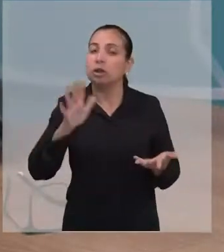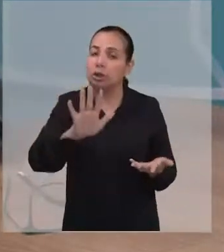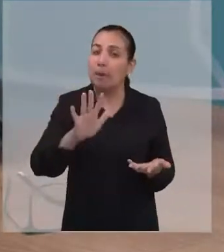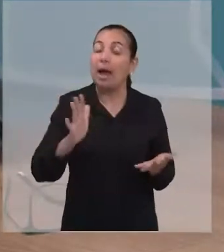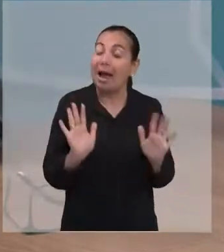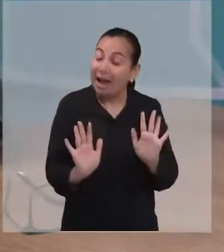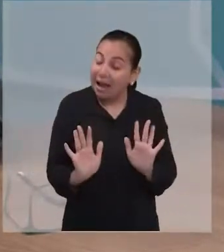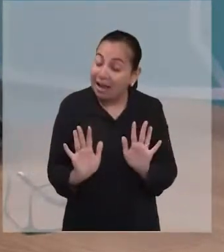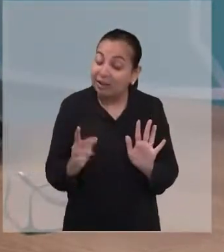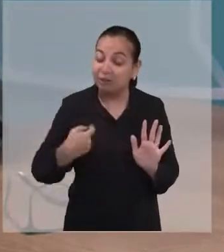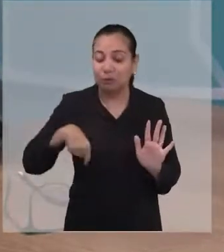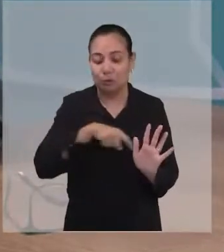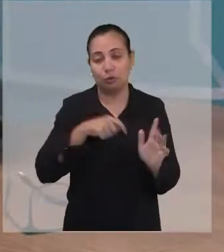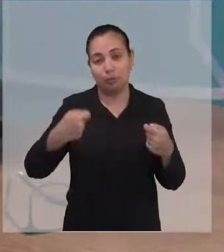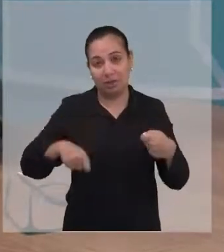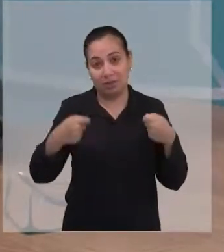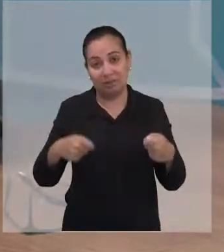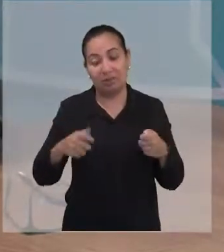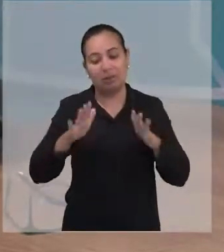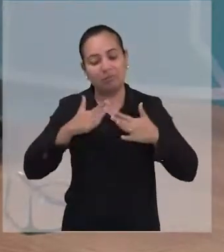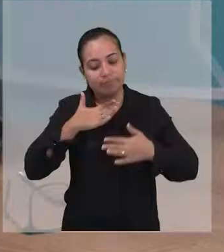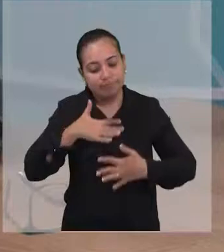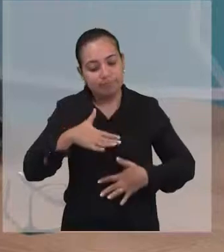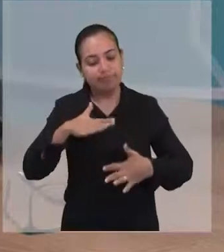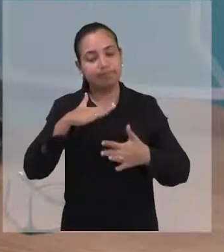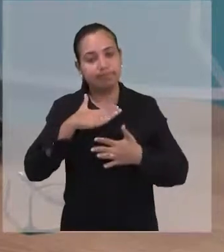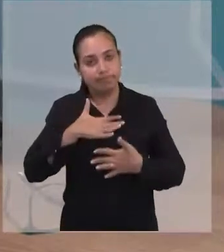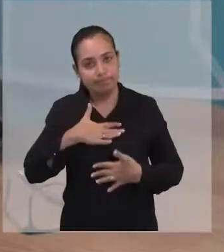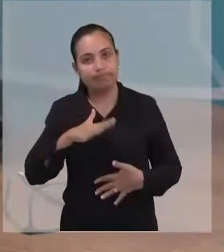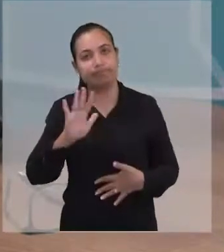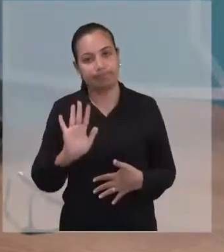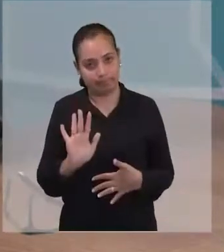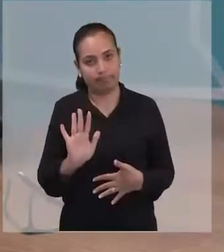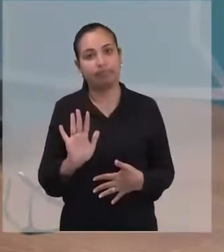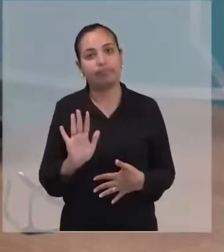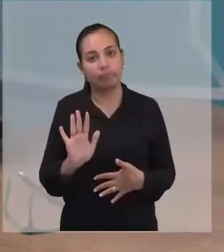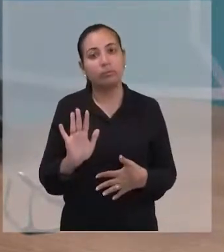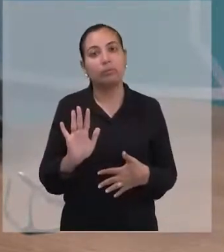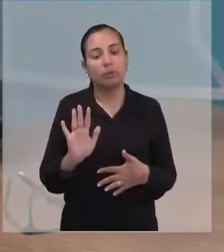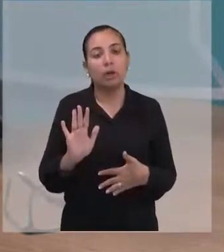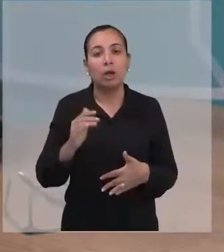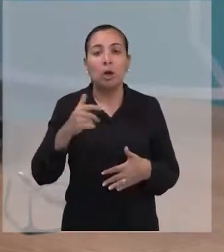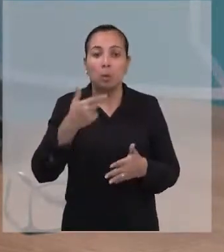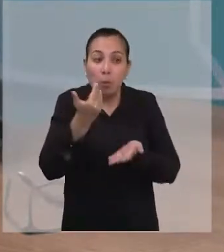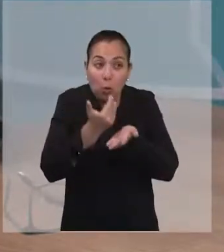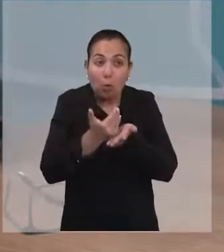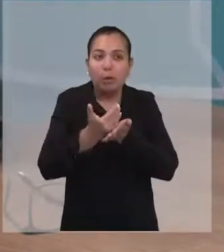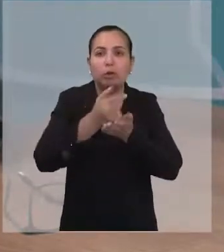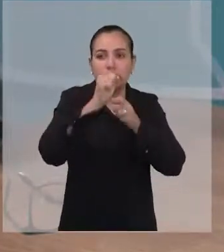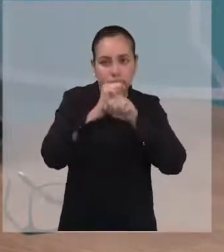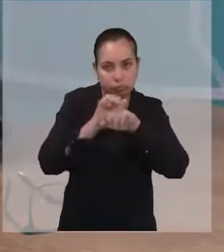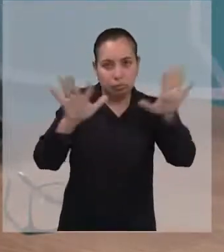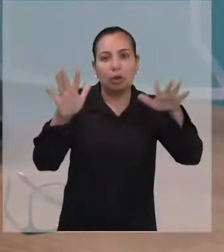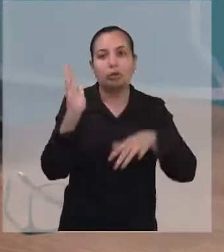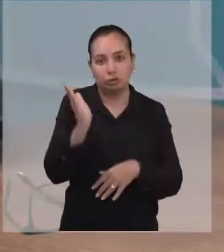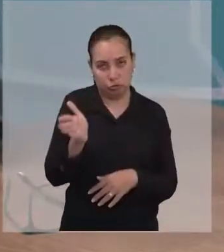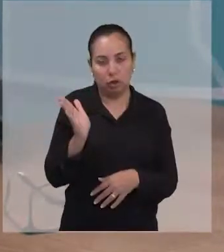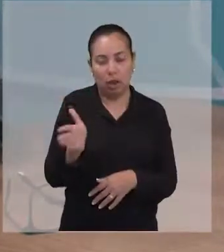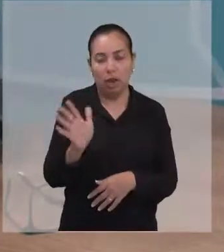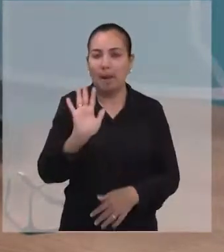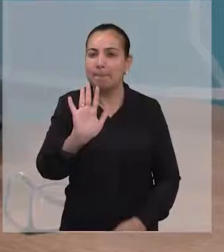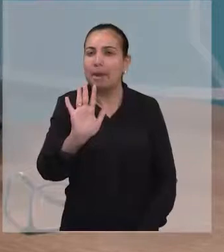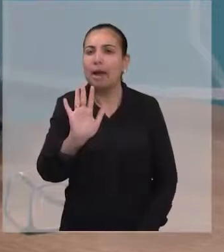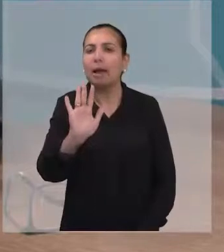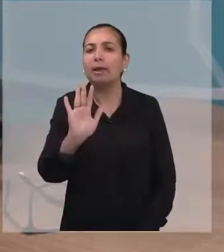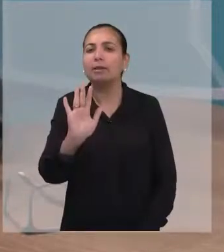a gente tem um começo de um processo, eu não vou mais discutir se pode vazar, está vazado. E nunca se discutiu isso antes. O